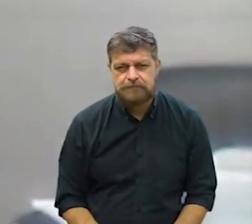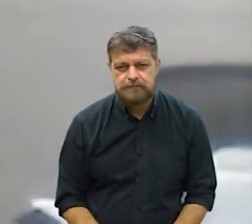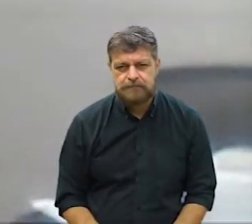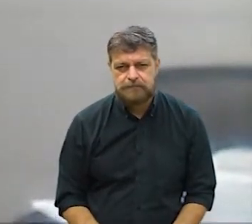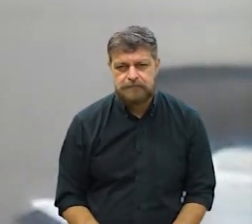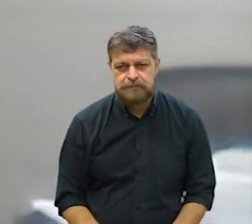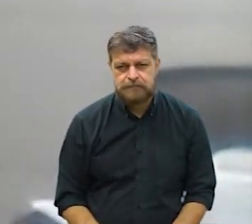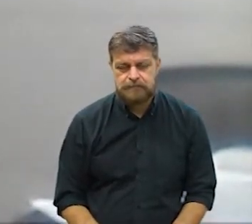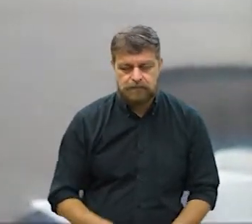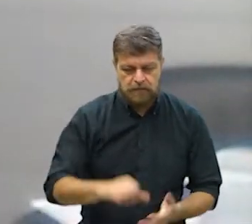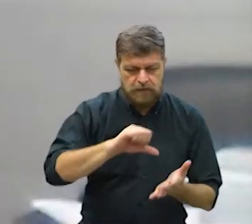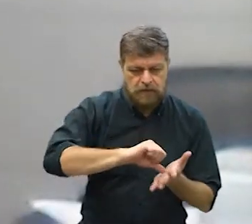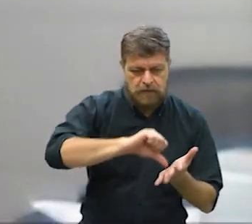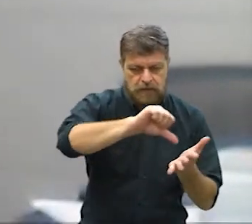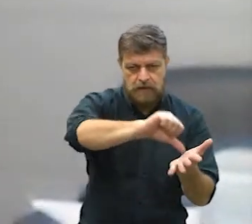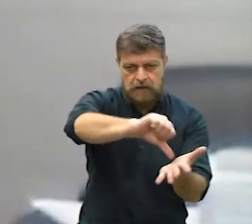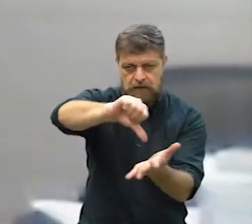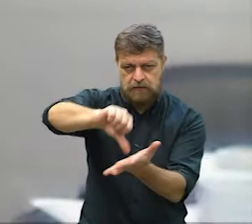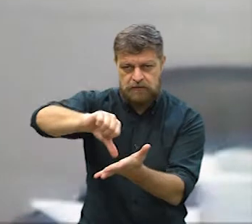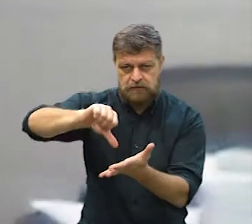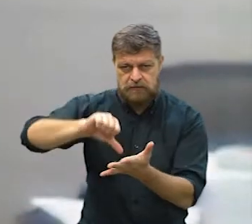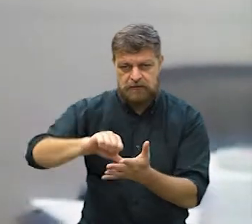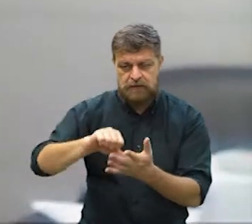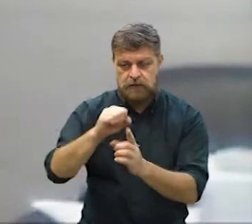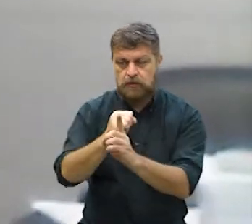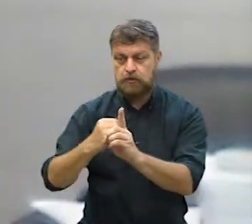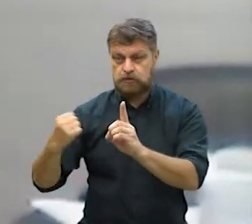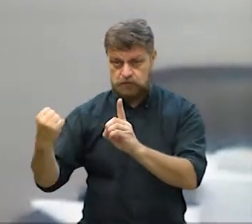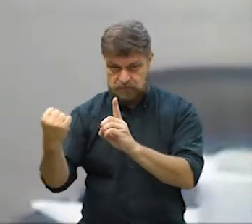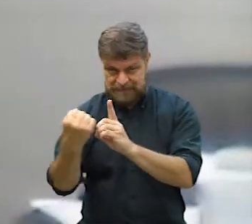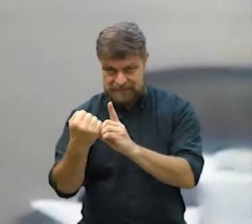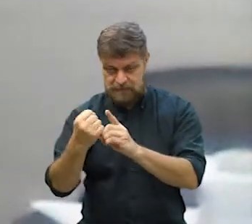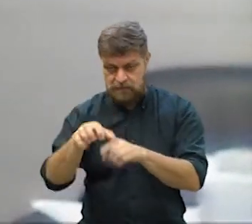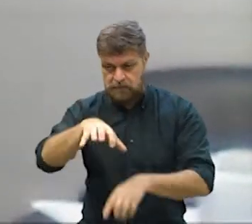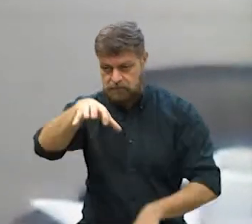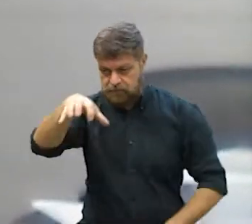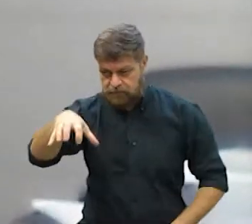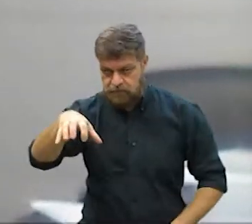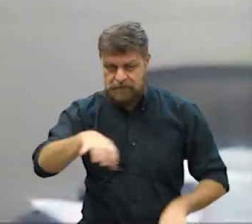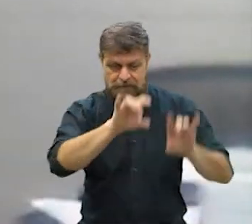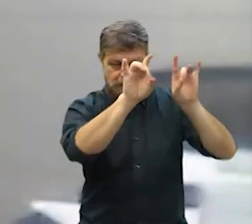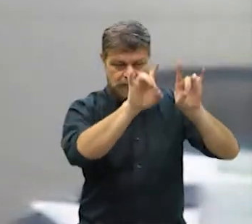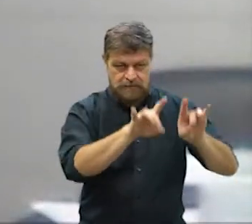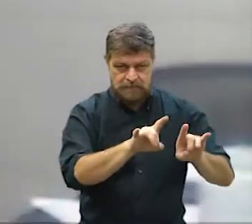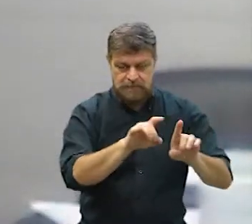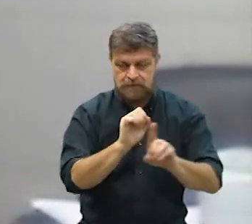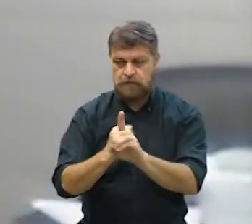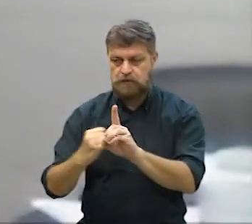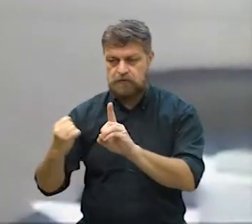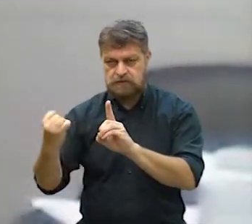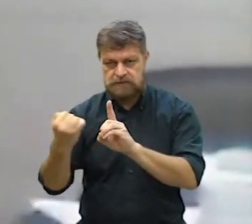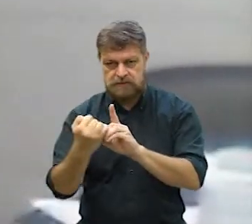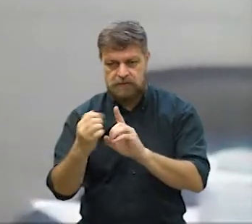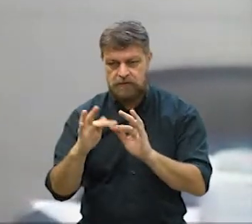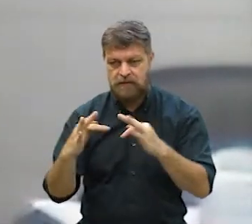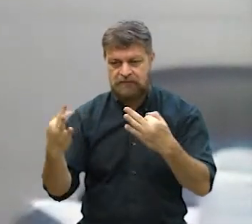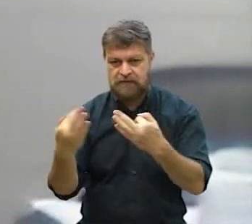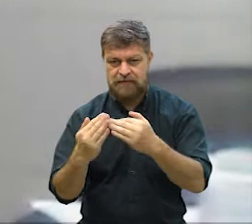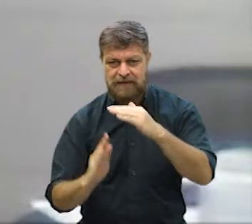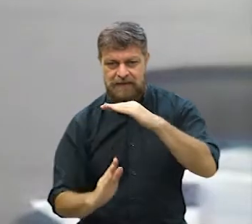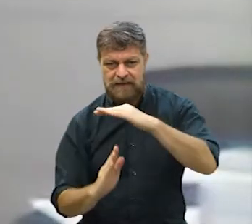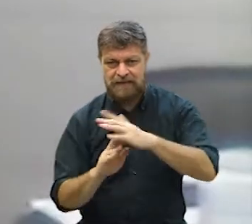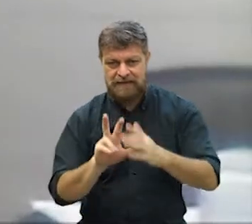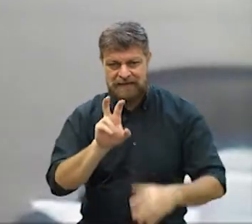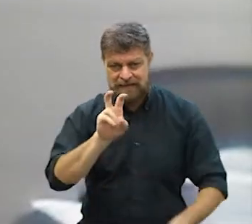Então, esses núcleos são divididos em social e específico. O social para as famílias